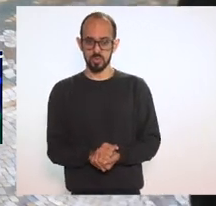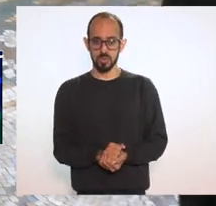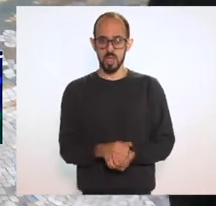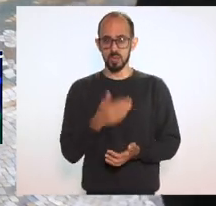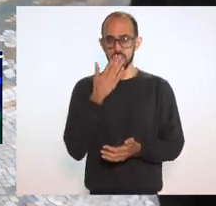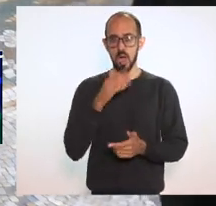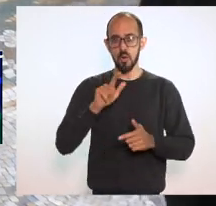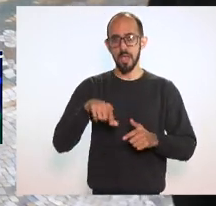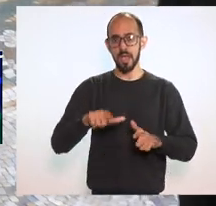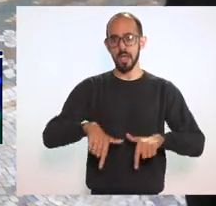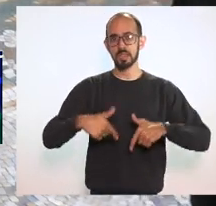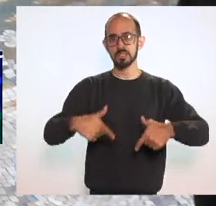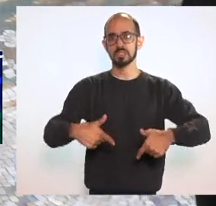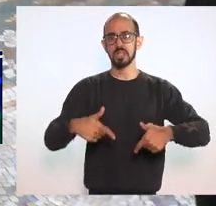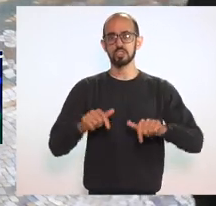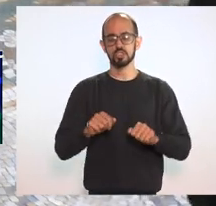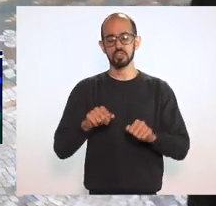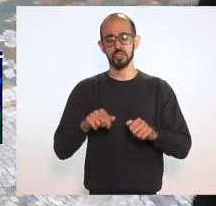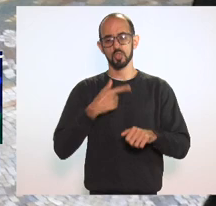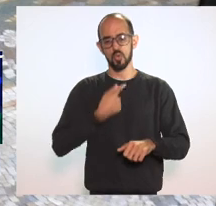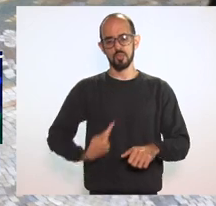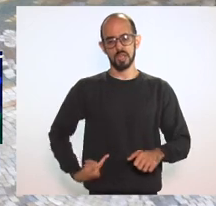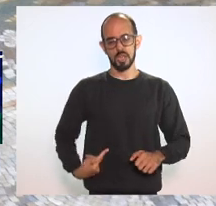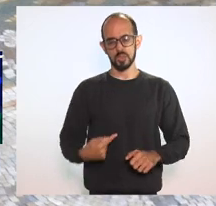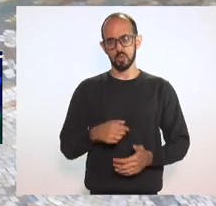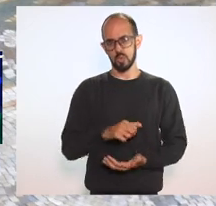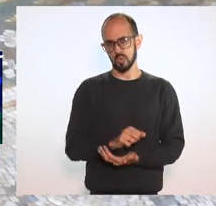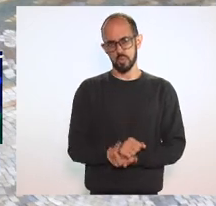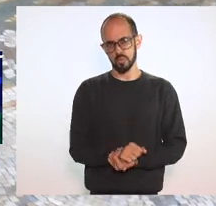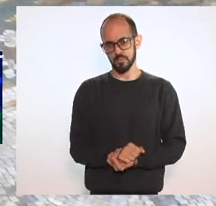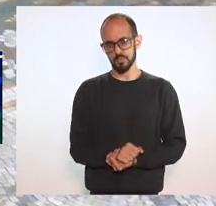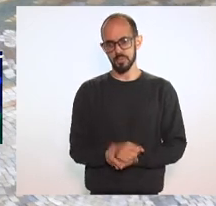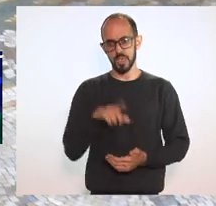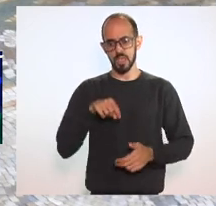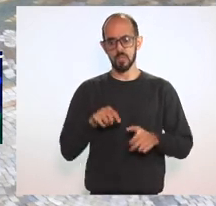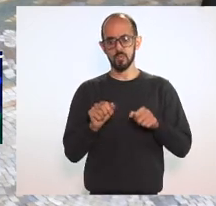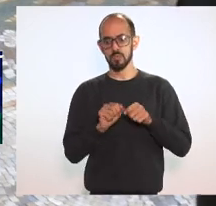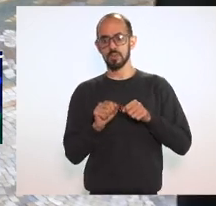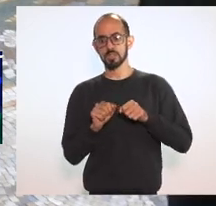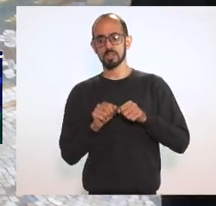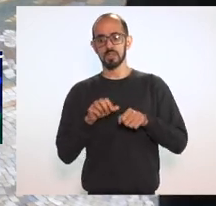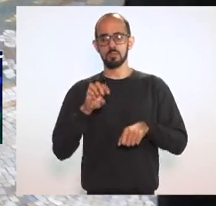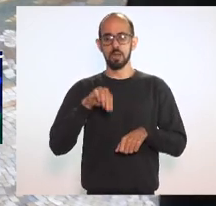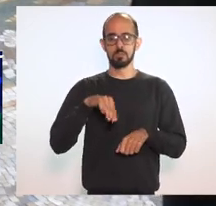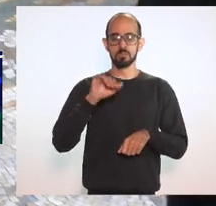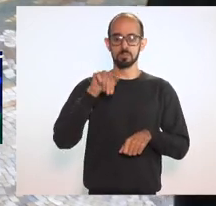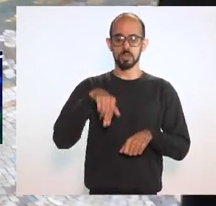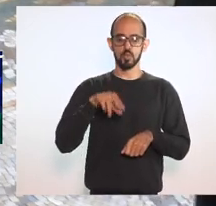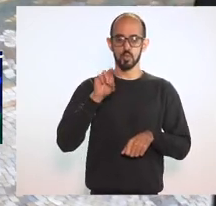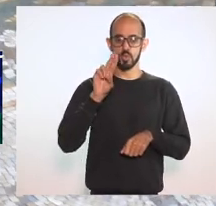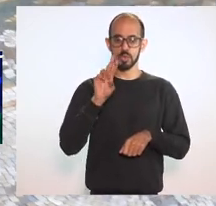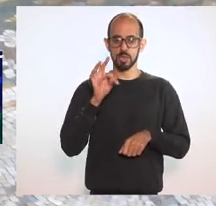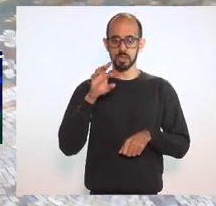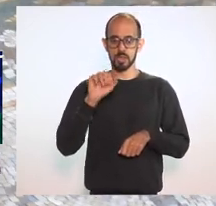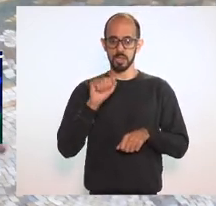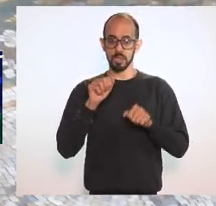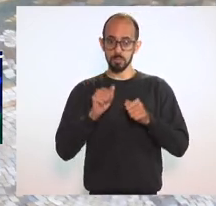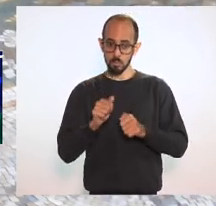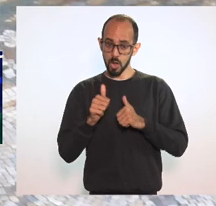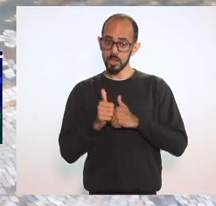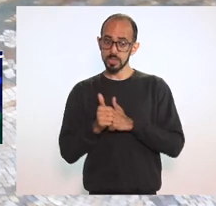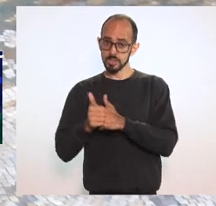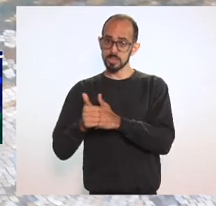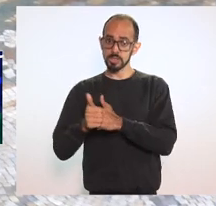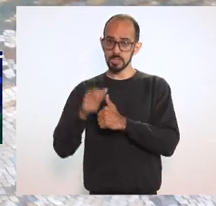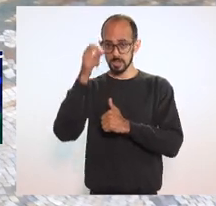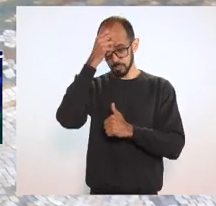do governador estabelecer um decreto fazer uma minuta que poderá ser seguida por pelo prefeito que assim